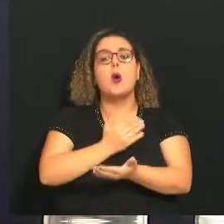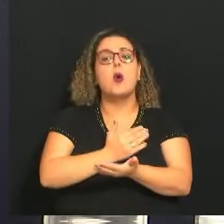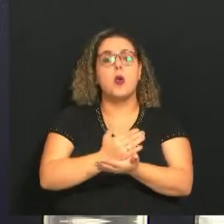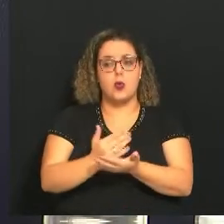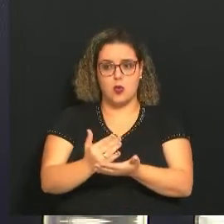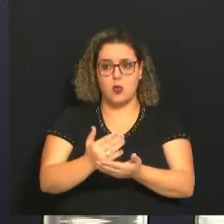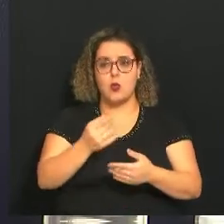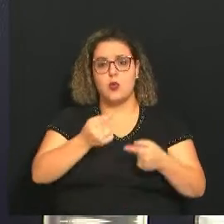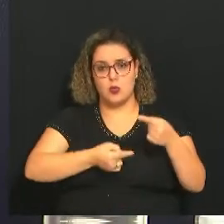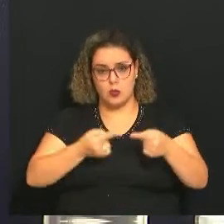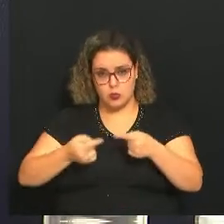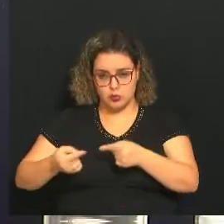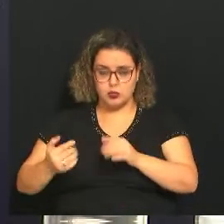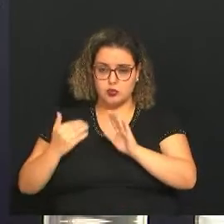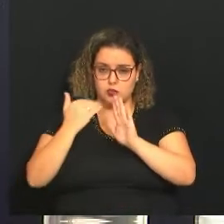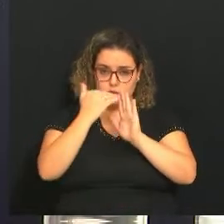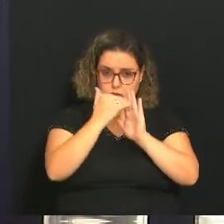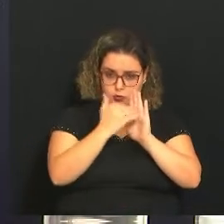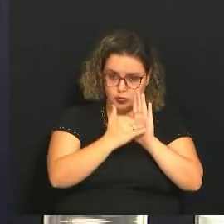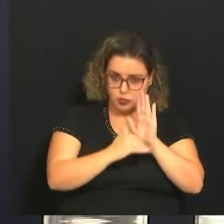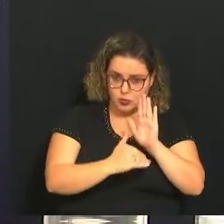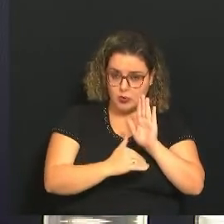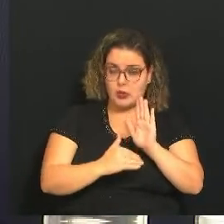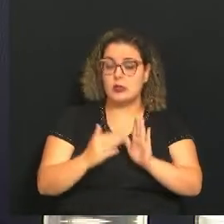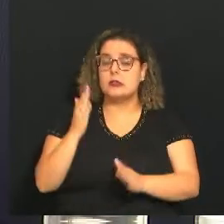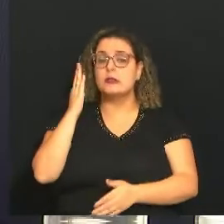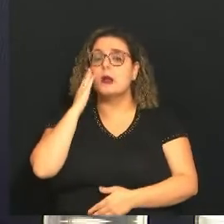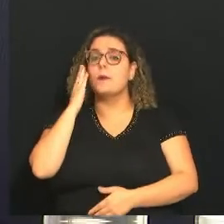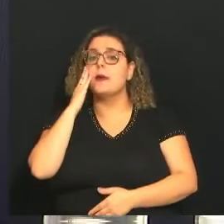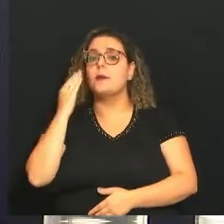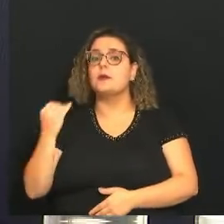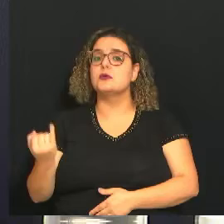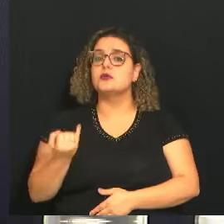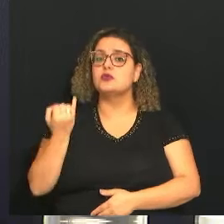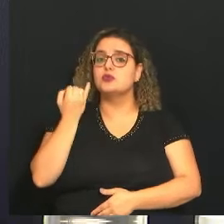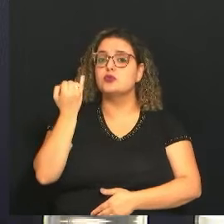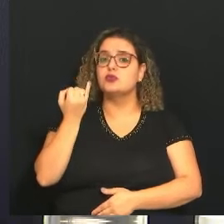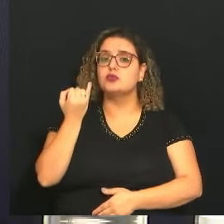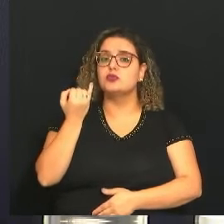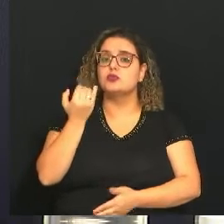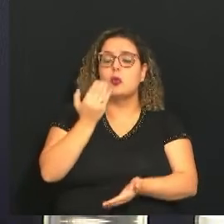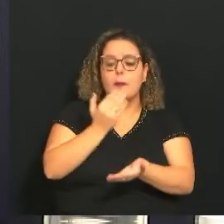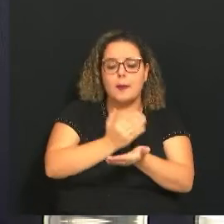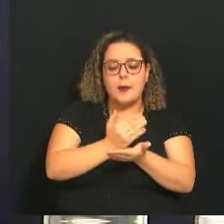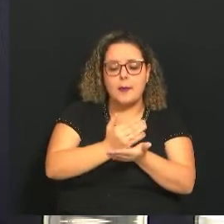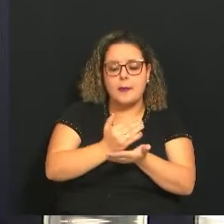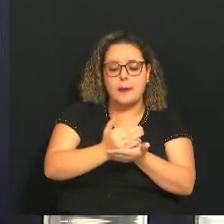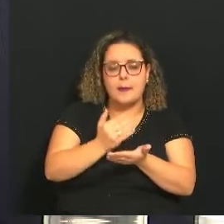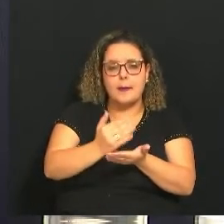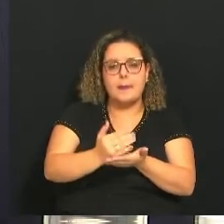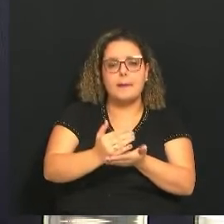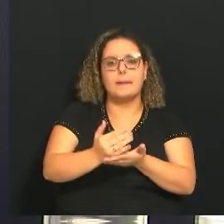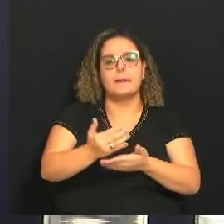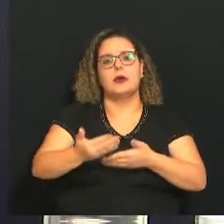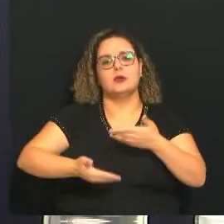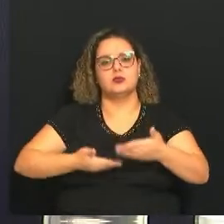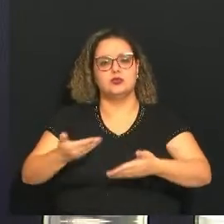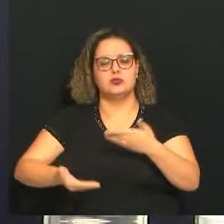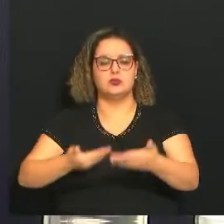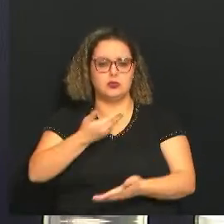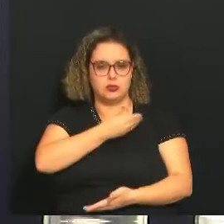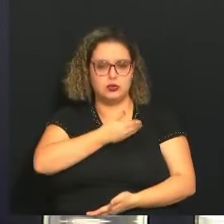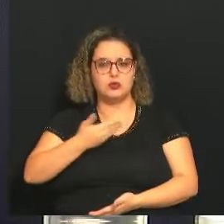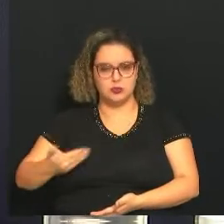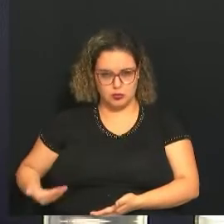essa pauta, porque a gente sabe a importância que tem o financiamento dos serviços públicos, né? Nós